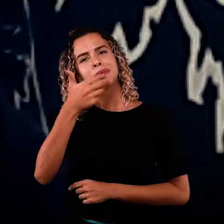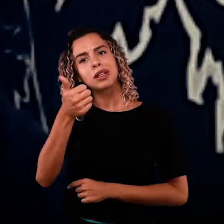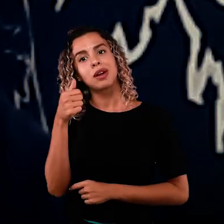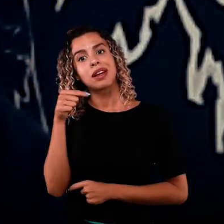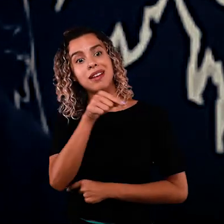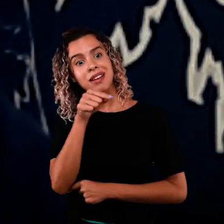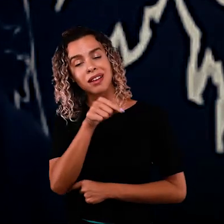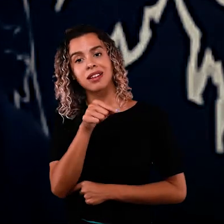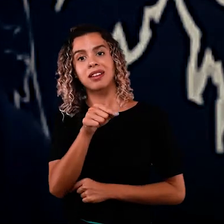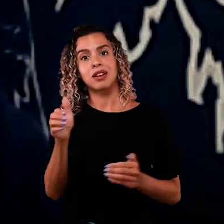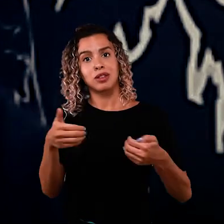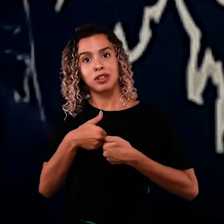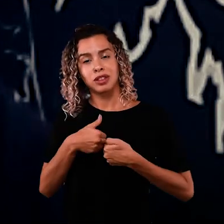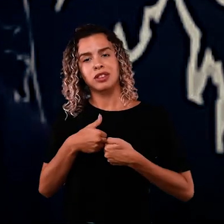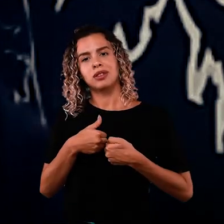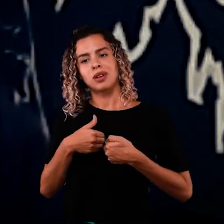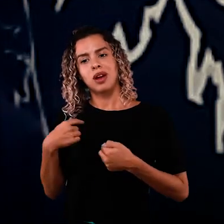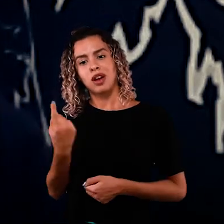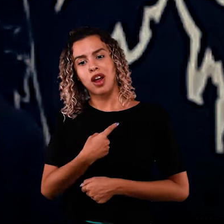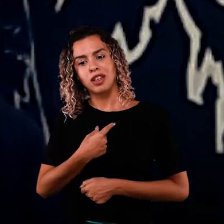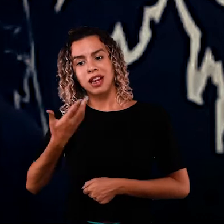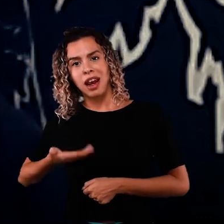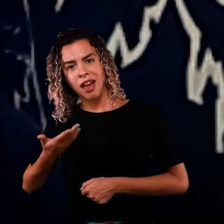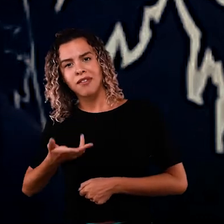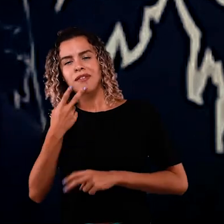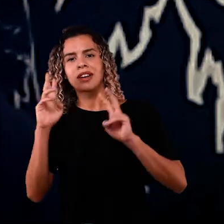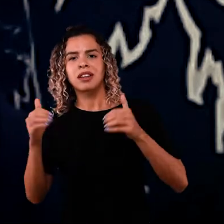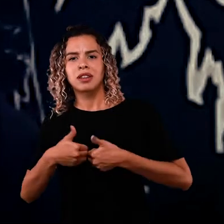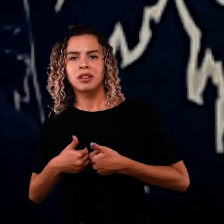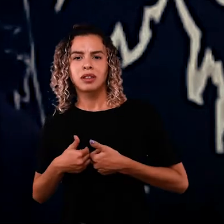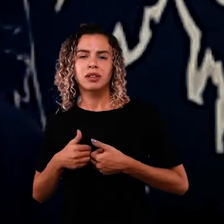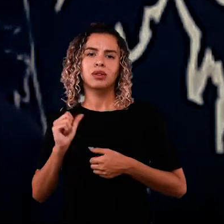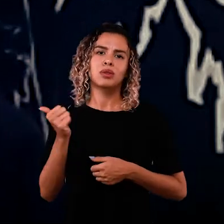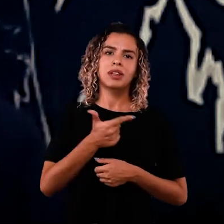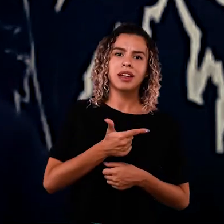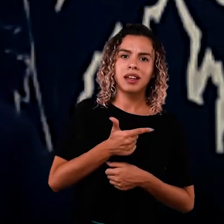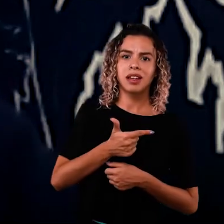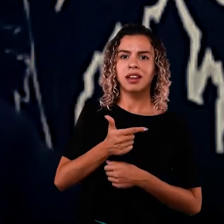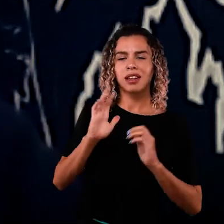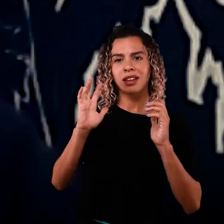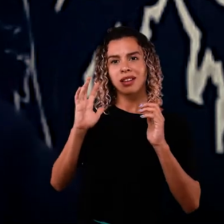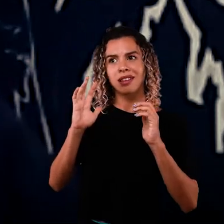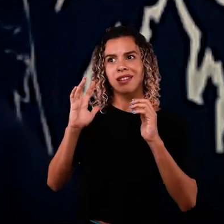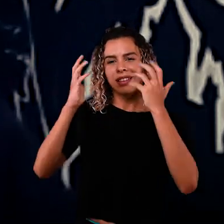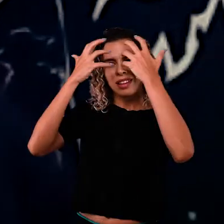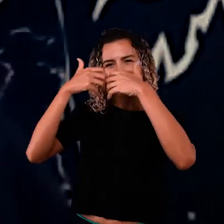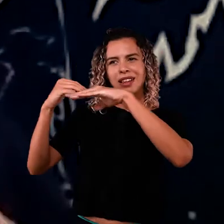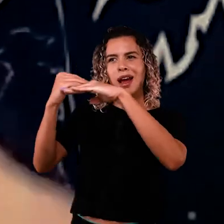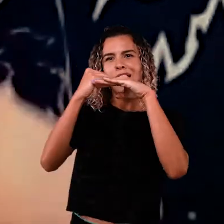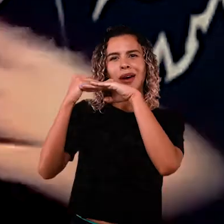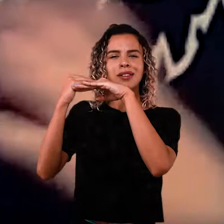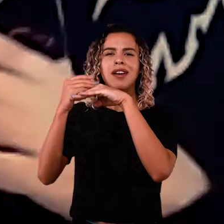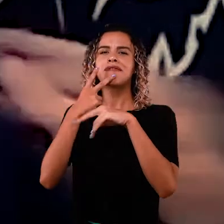muito melhor que seja o autista dito como leve, falando sobre autismo, do que um neurotípico falando como é ser autista. Não